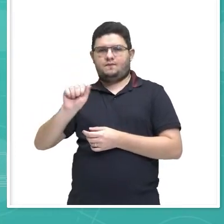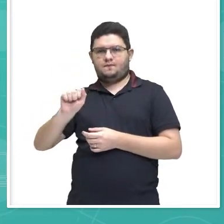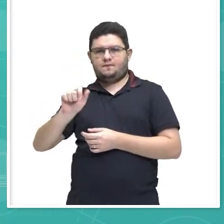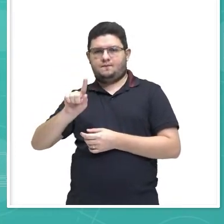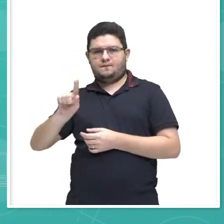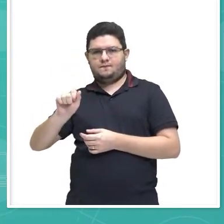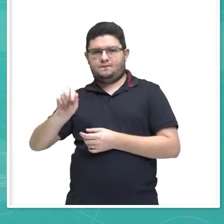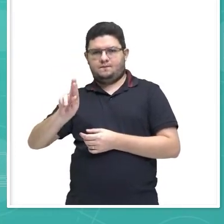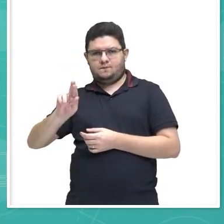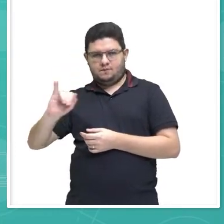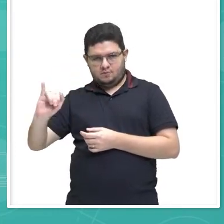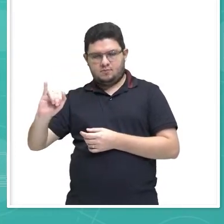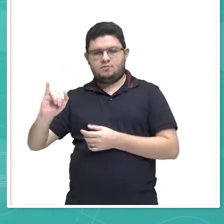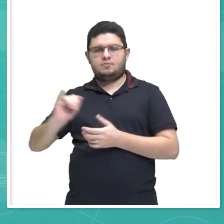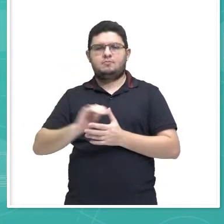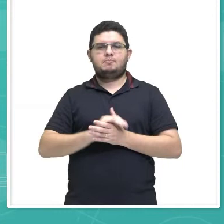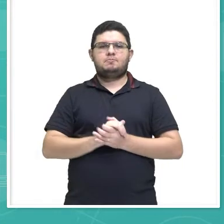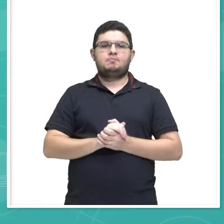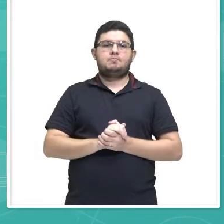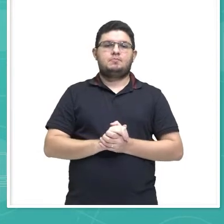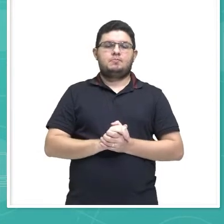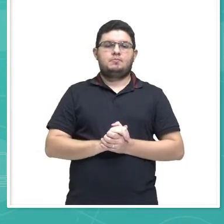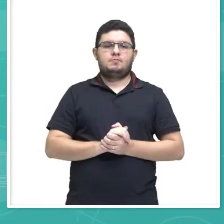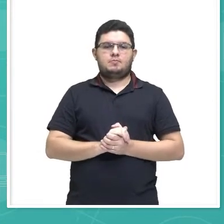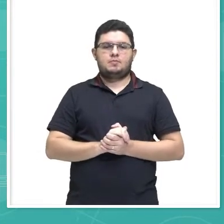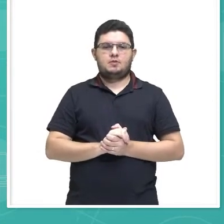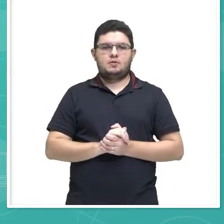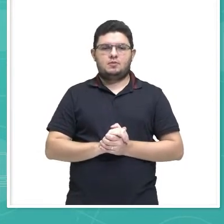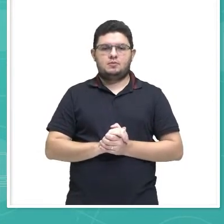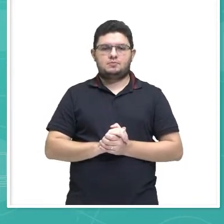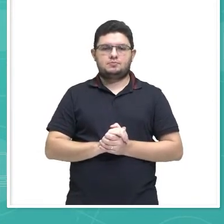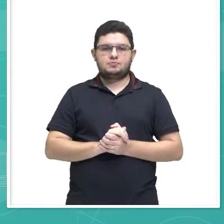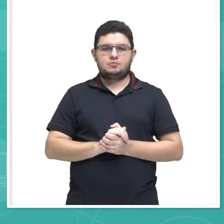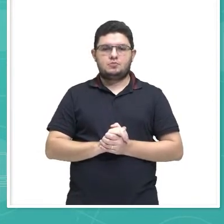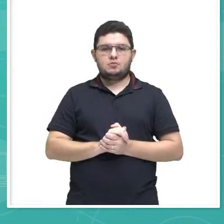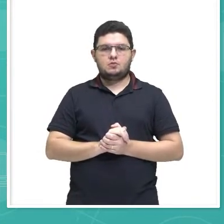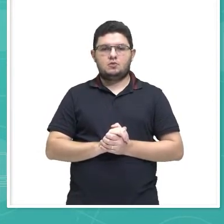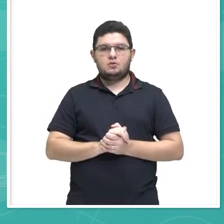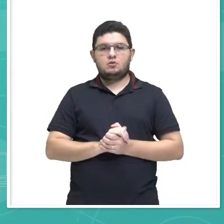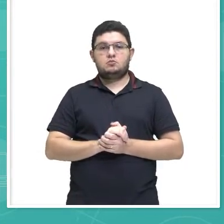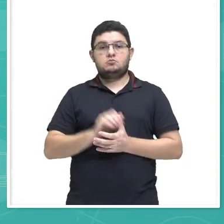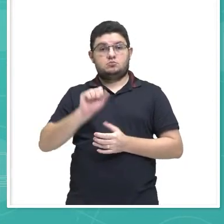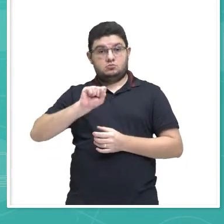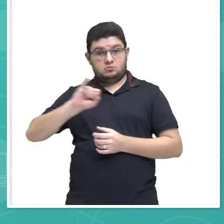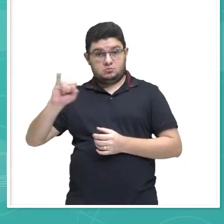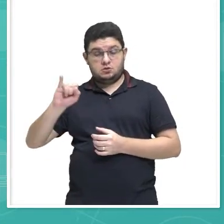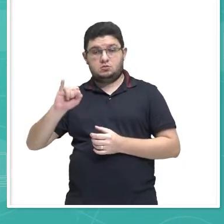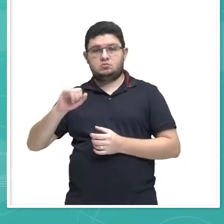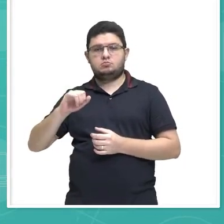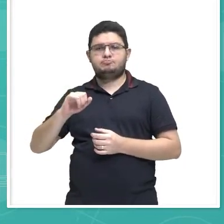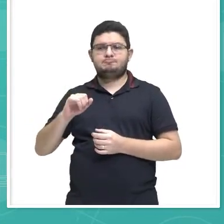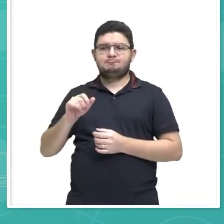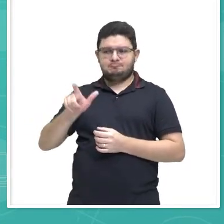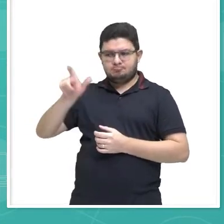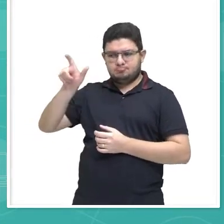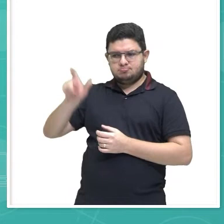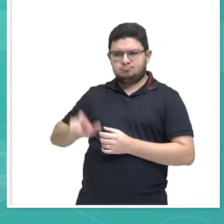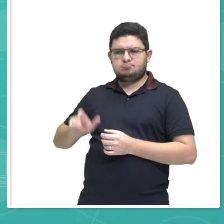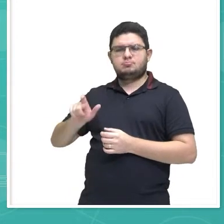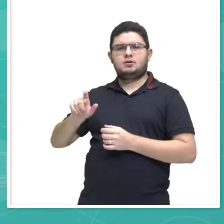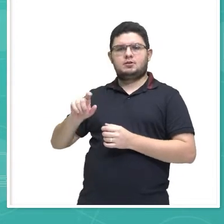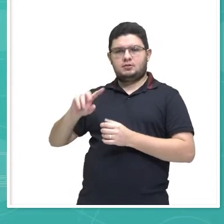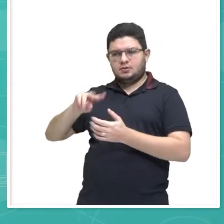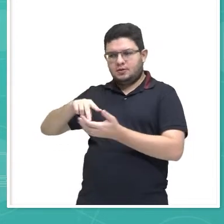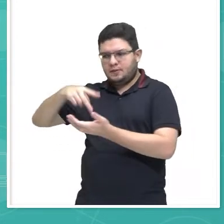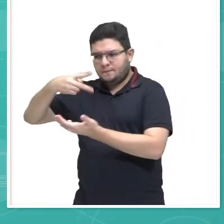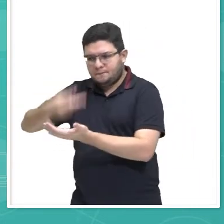incompleta e aí então é dado somente um Wazari. Se o judoca acumula 2 Wazari, aí então ele